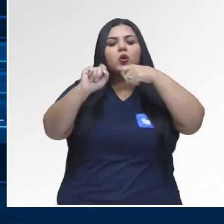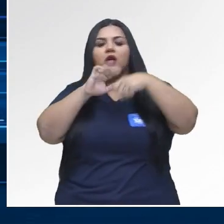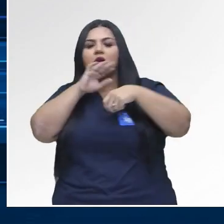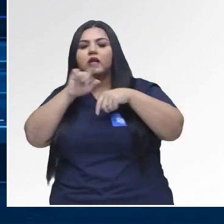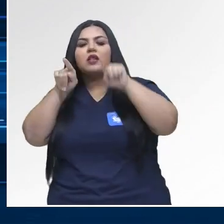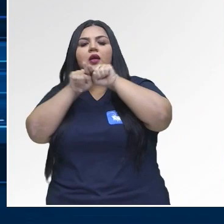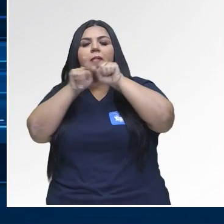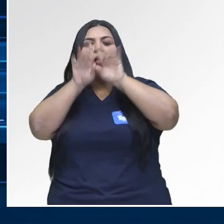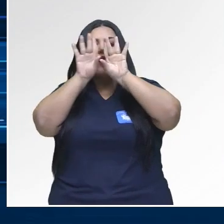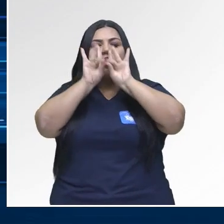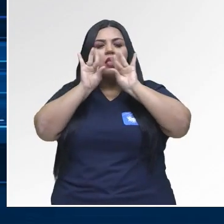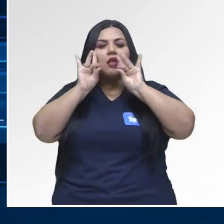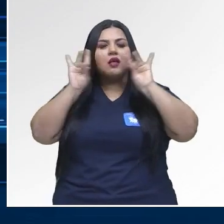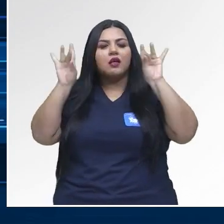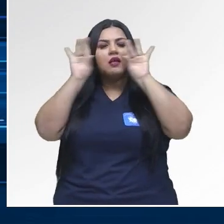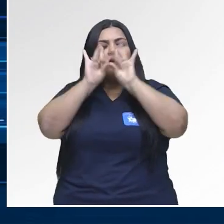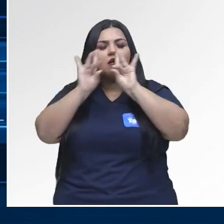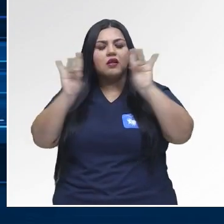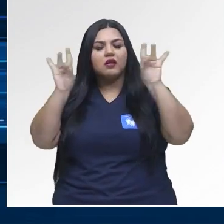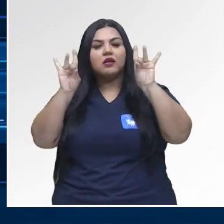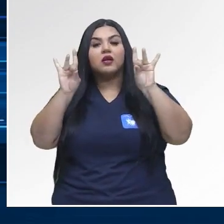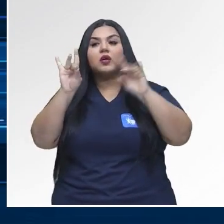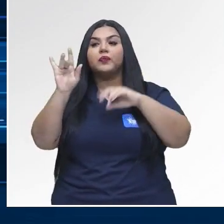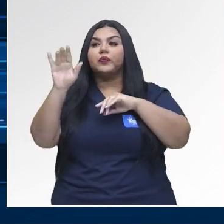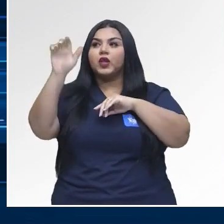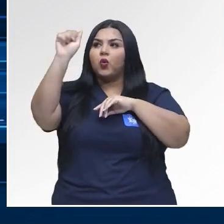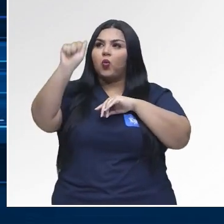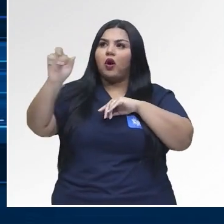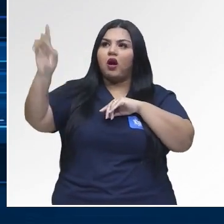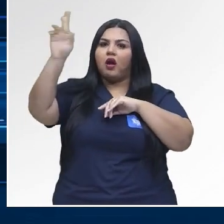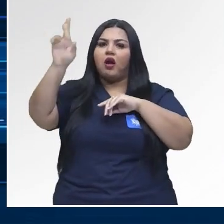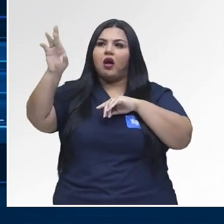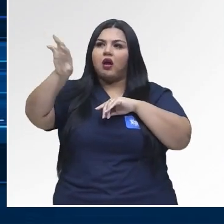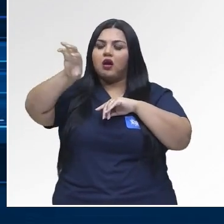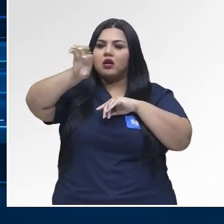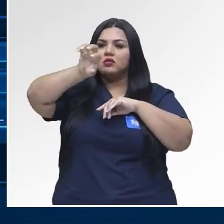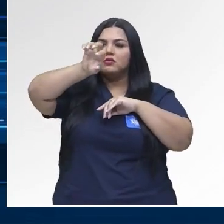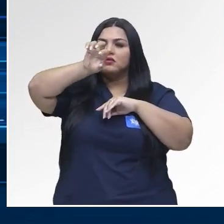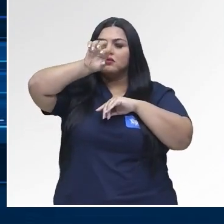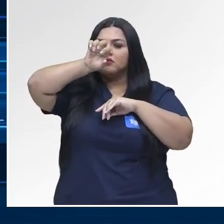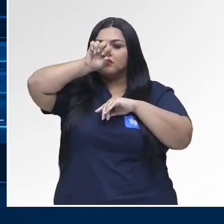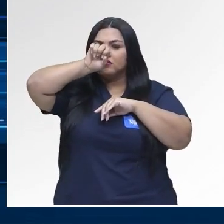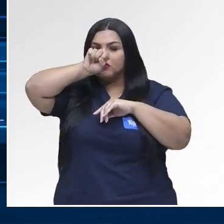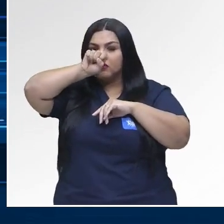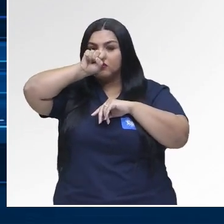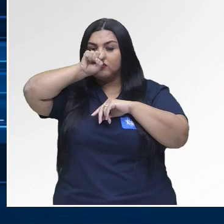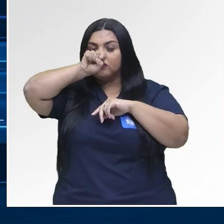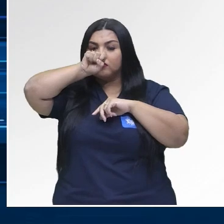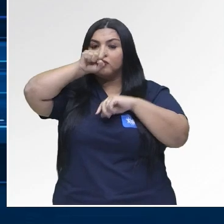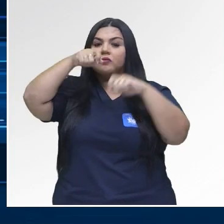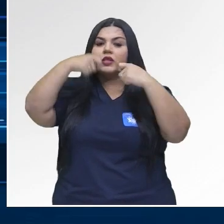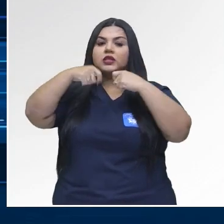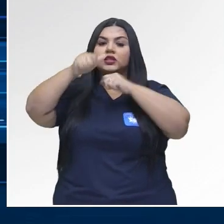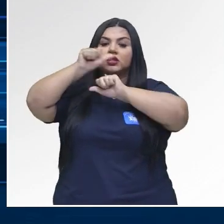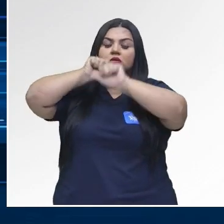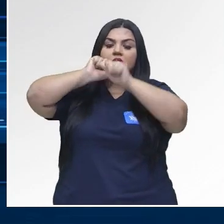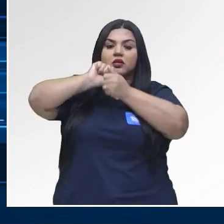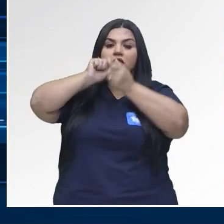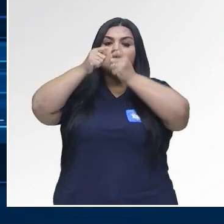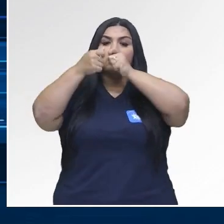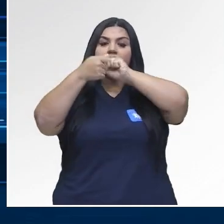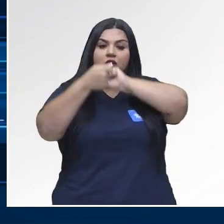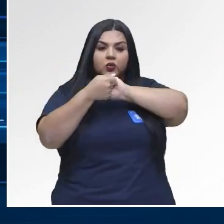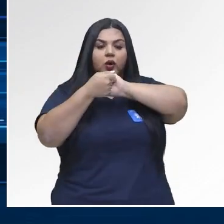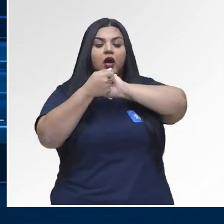umidificado, porque afinal, o ar que nós respiramos no ambiente, ele tem que se adequar, quando ele for entrar no nosso corpo, ele tem que se adequar